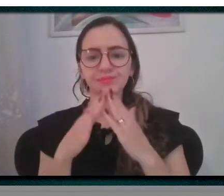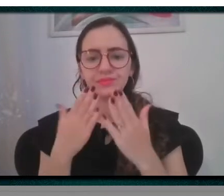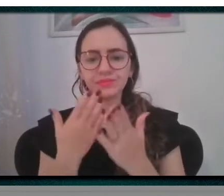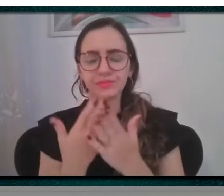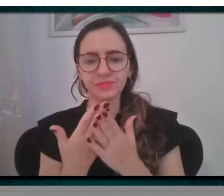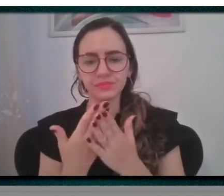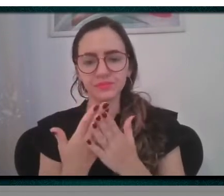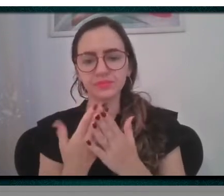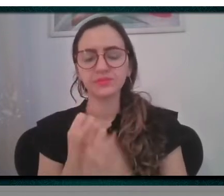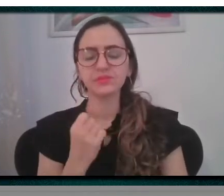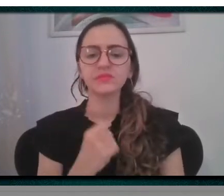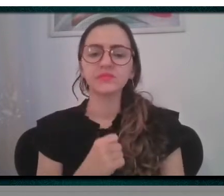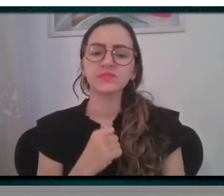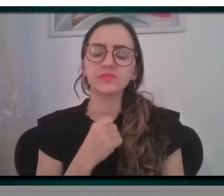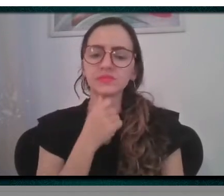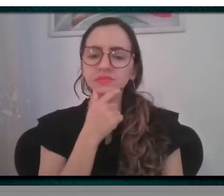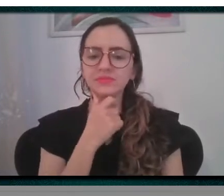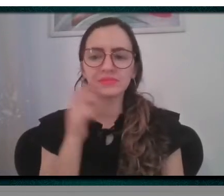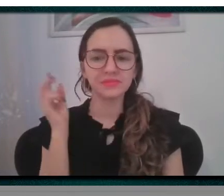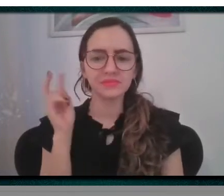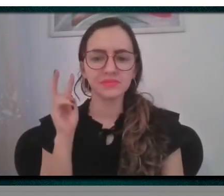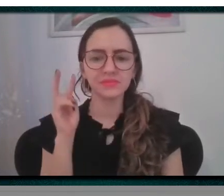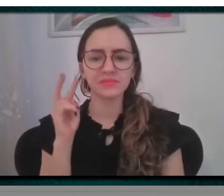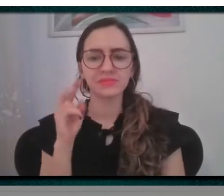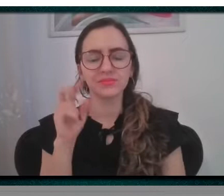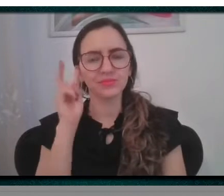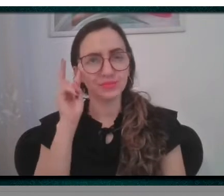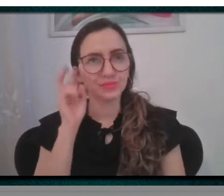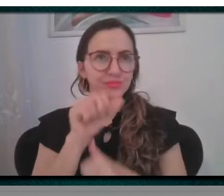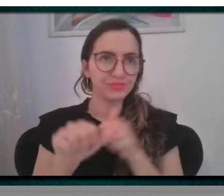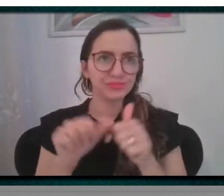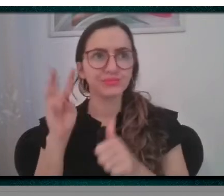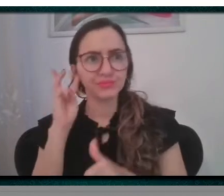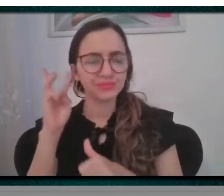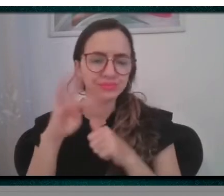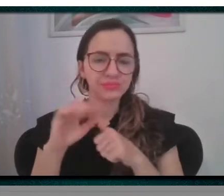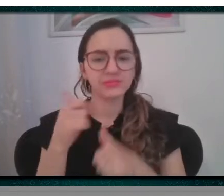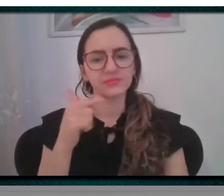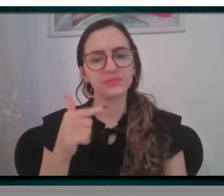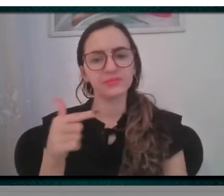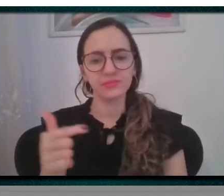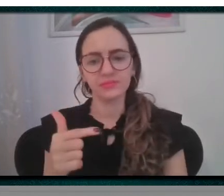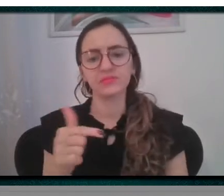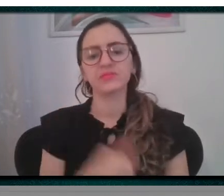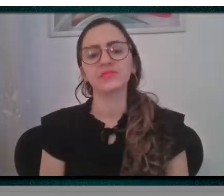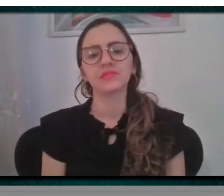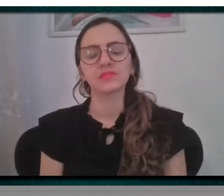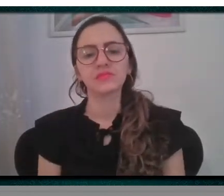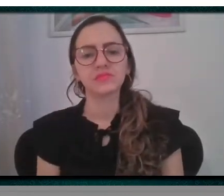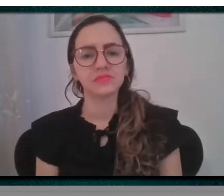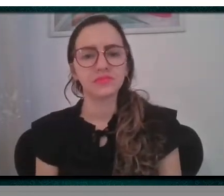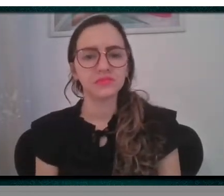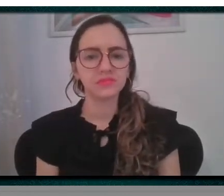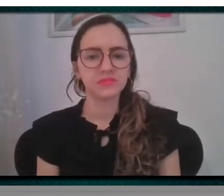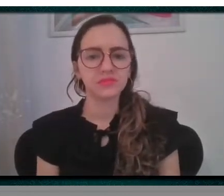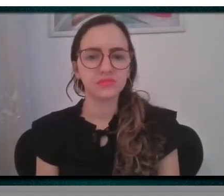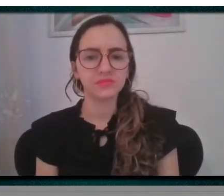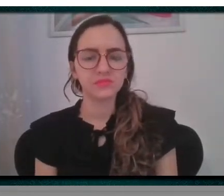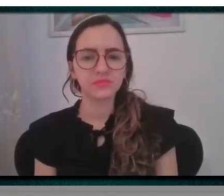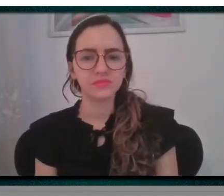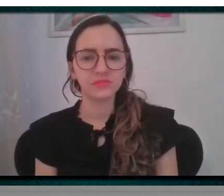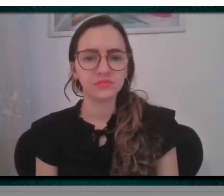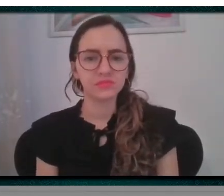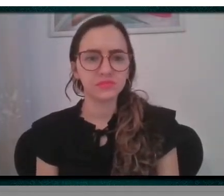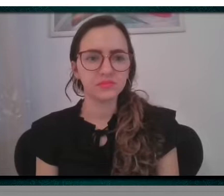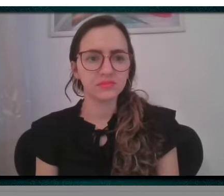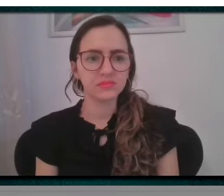vai ser dividido em 2 grupos. Certo? No caso, pelo que eu tô rapidamente observando, é só a turma do primeiro ano que vai ter isso